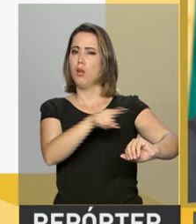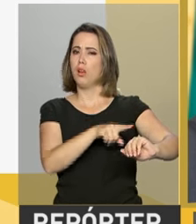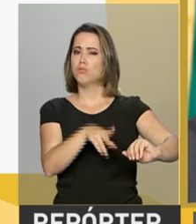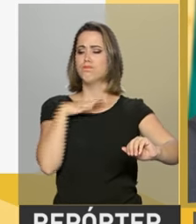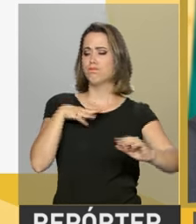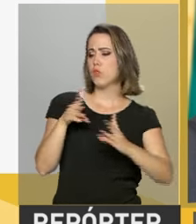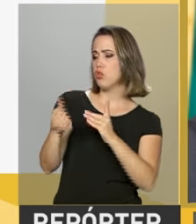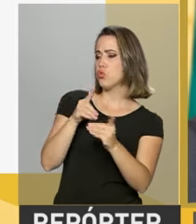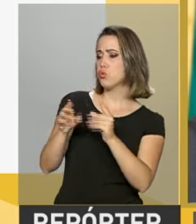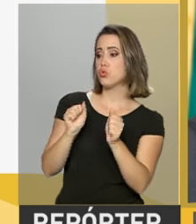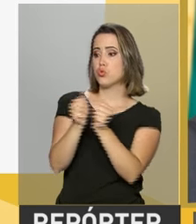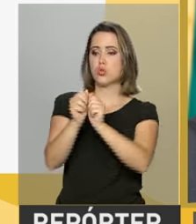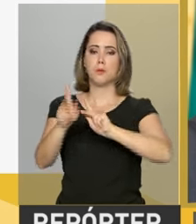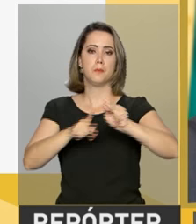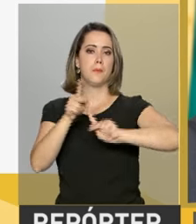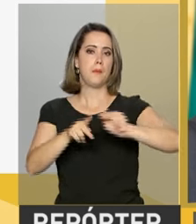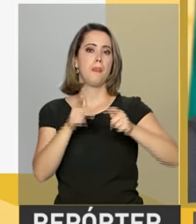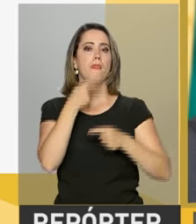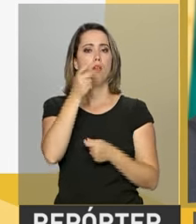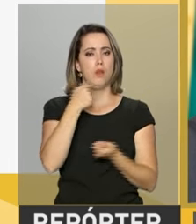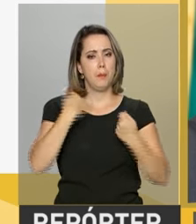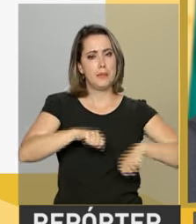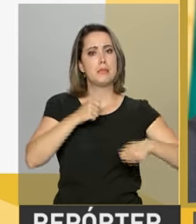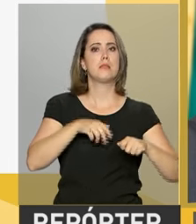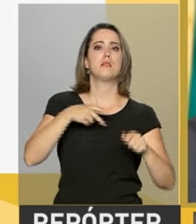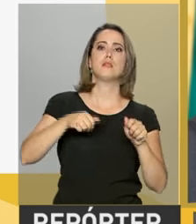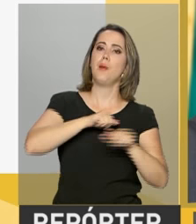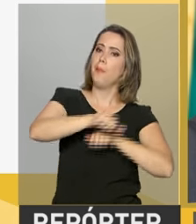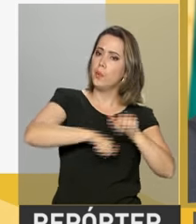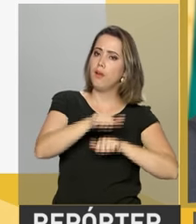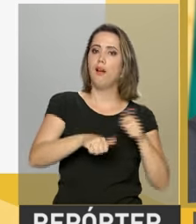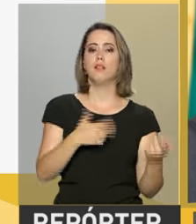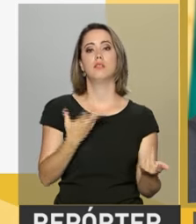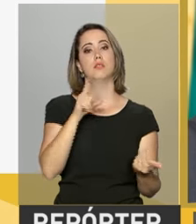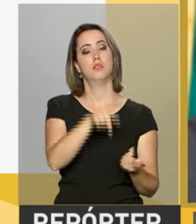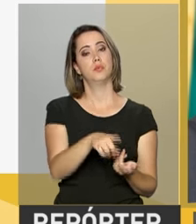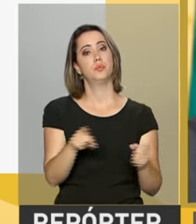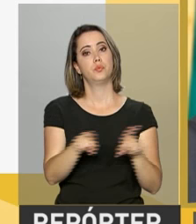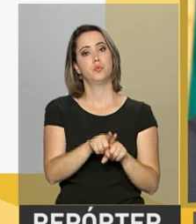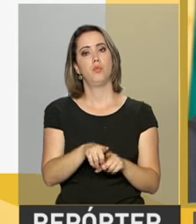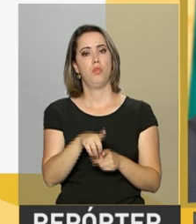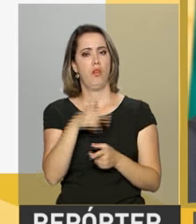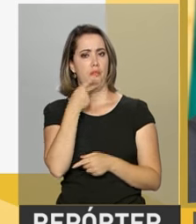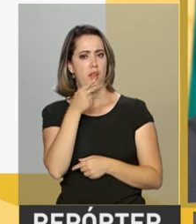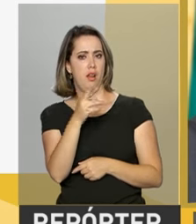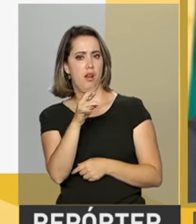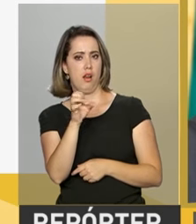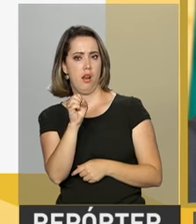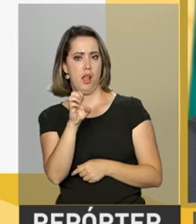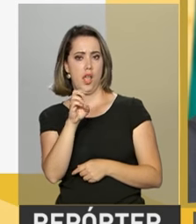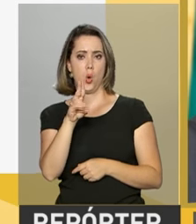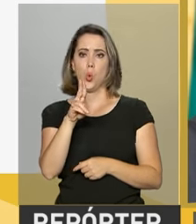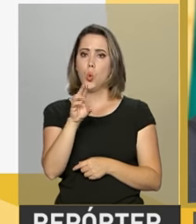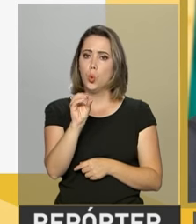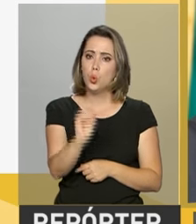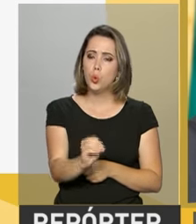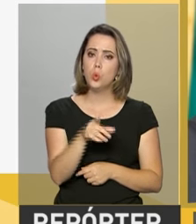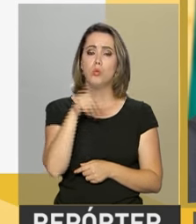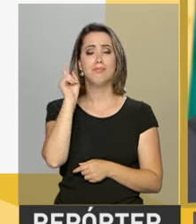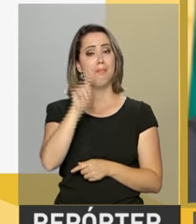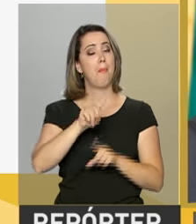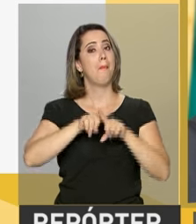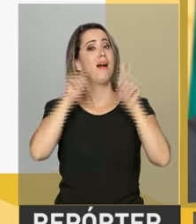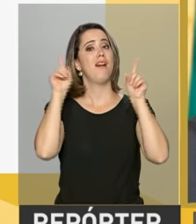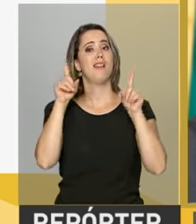dizer, precisa modificar aqui, modificar acolá. Até costumam chamar isso, né, de recuo, quando é algo que é fruto do sistema democrático, é